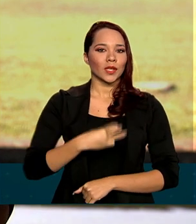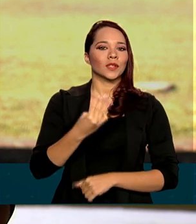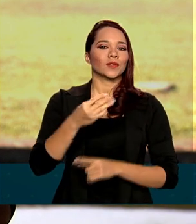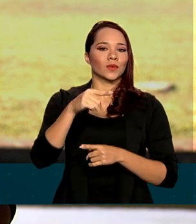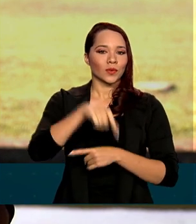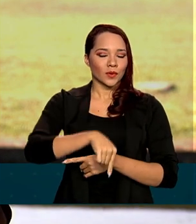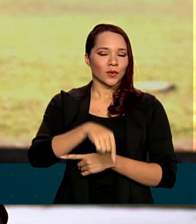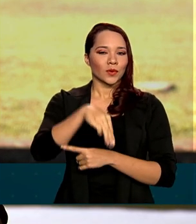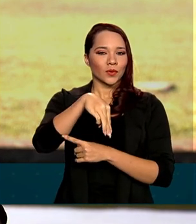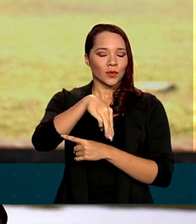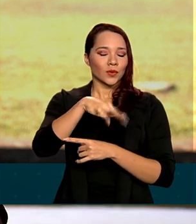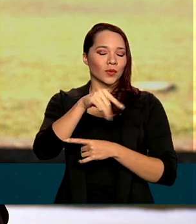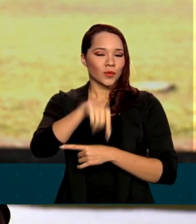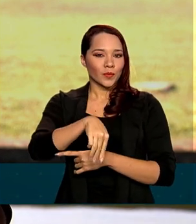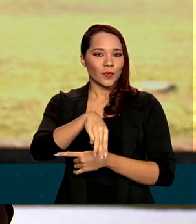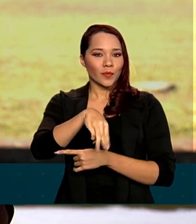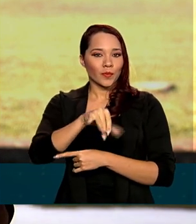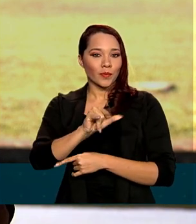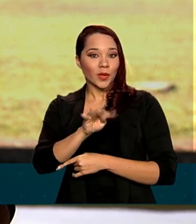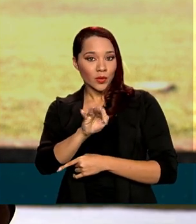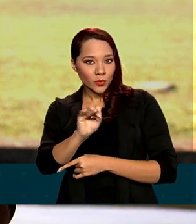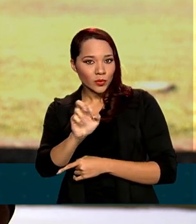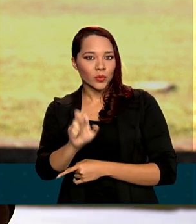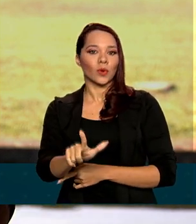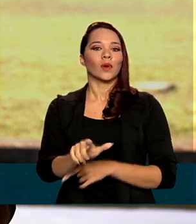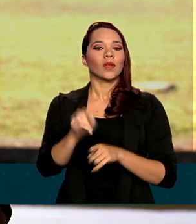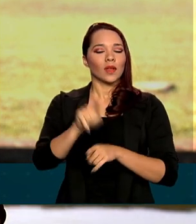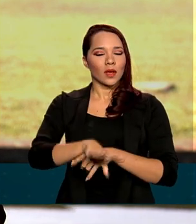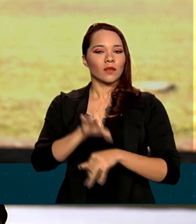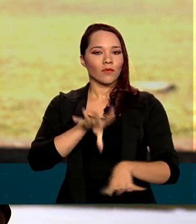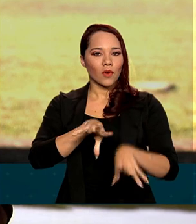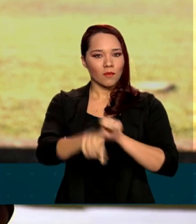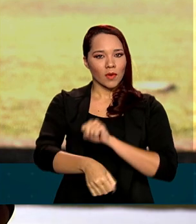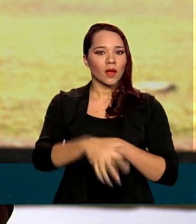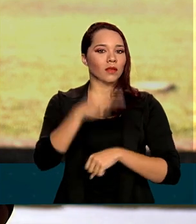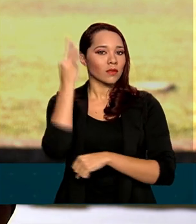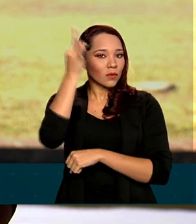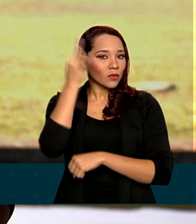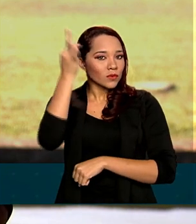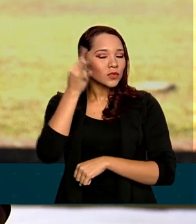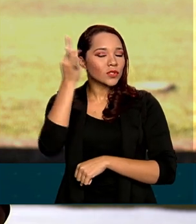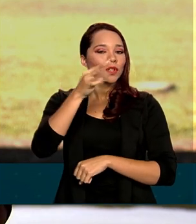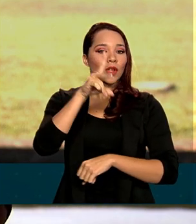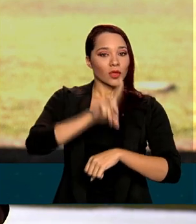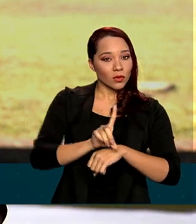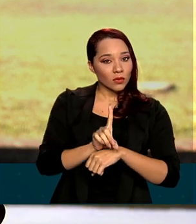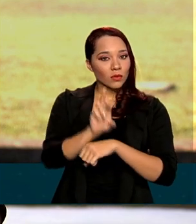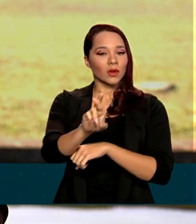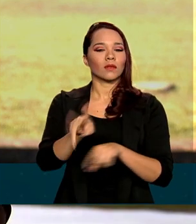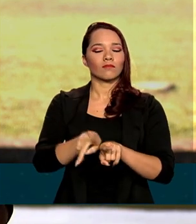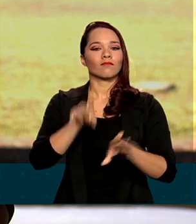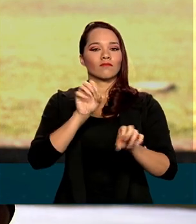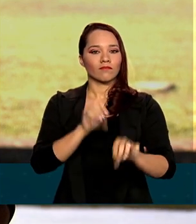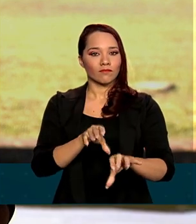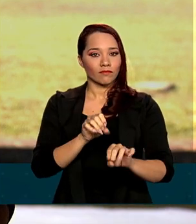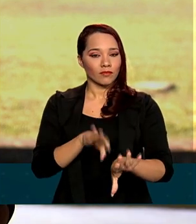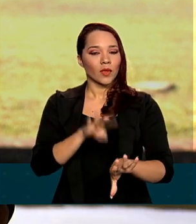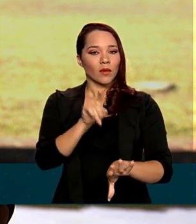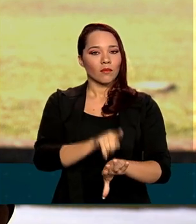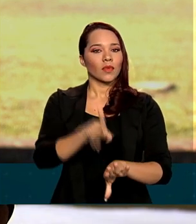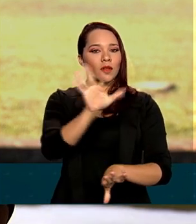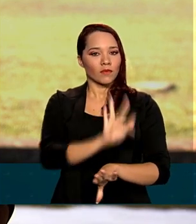Milton Ribeiro. Ele é graduado em Teologia e Direito, tem mestrado em Direito e doutorado em Educação pela